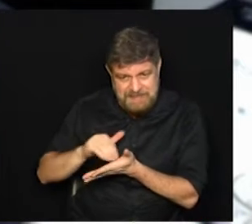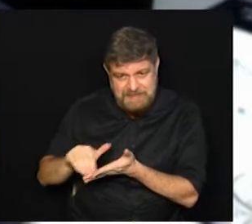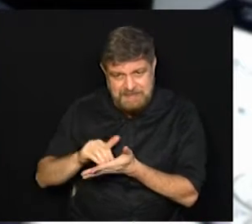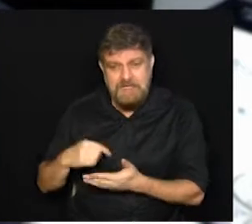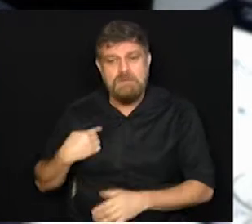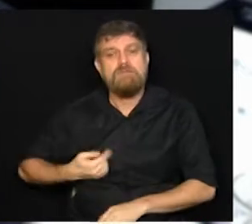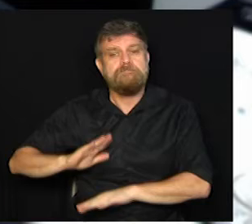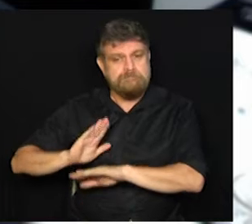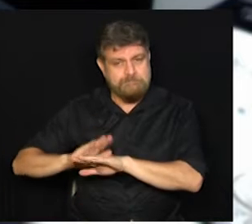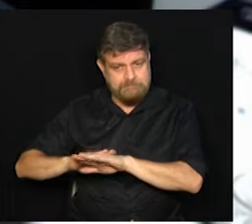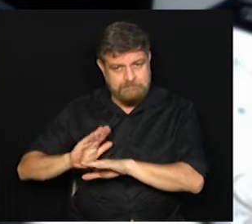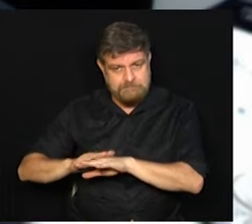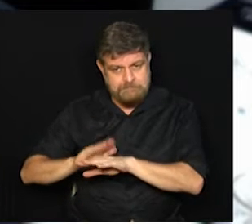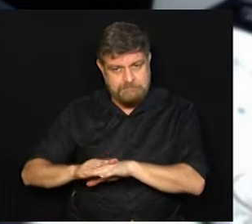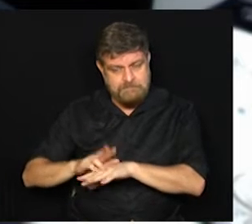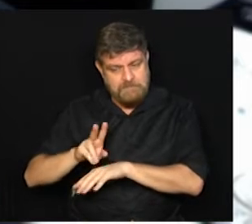fazer,